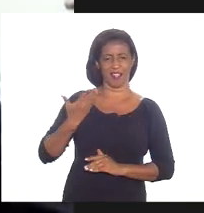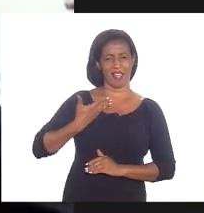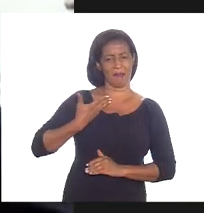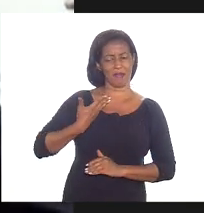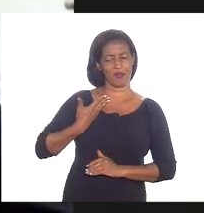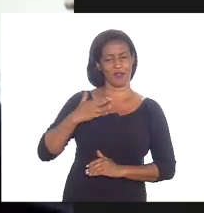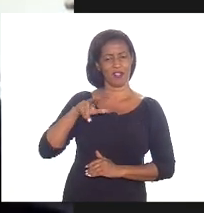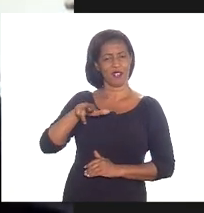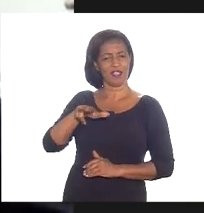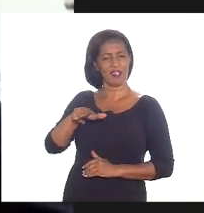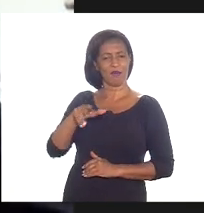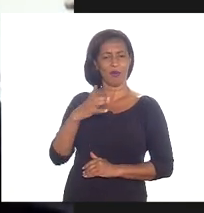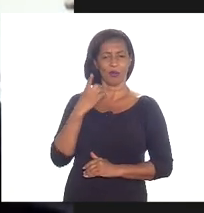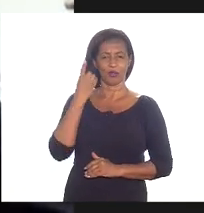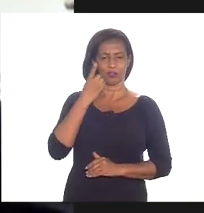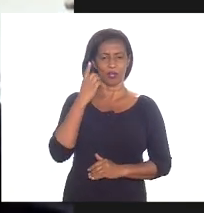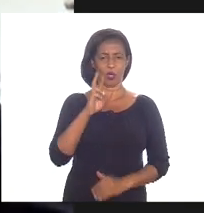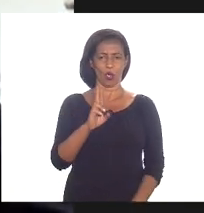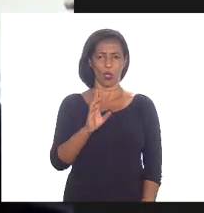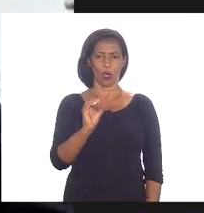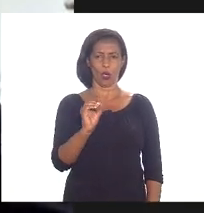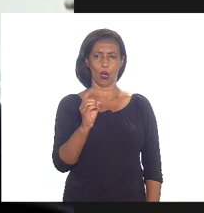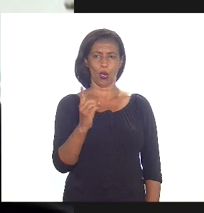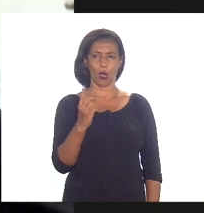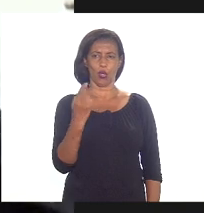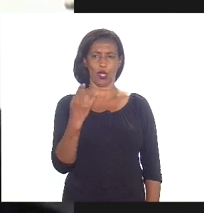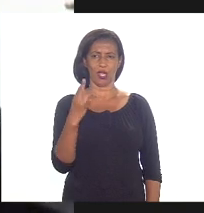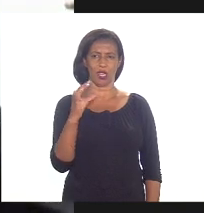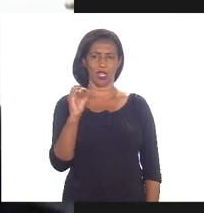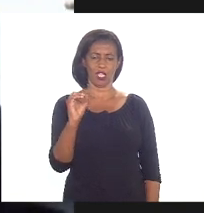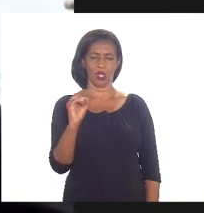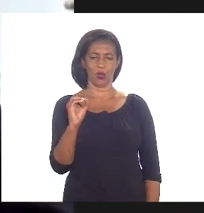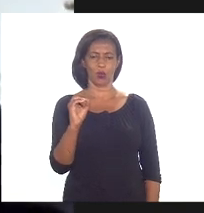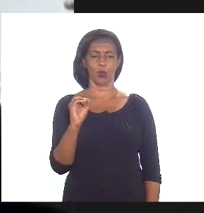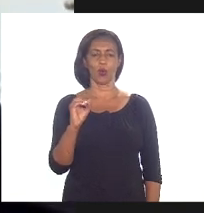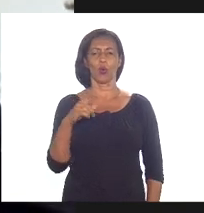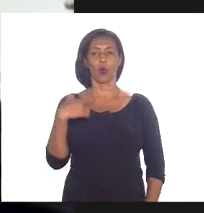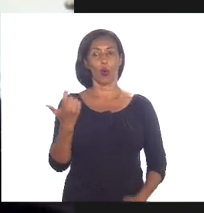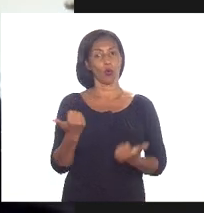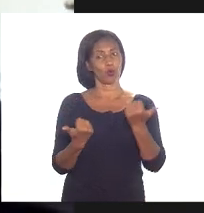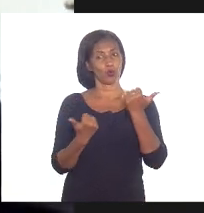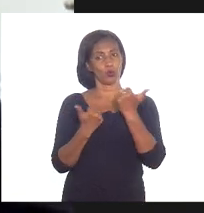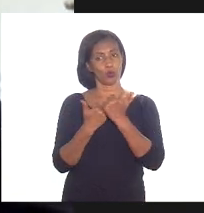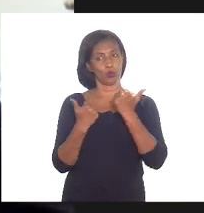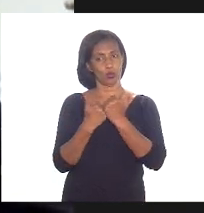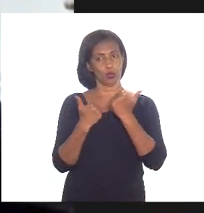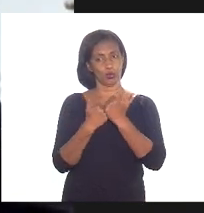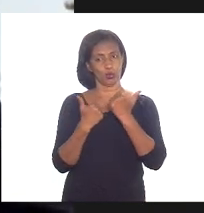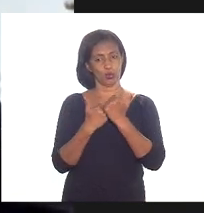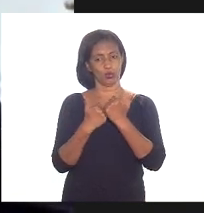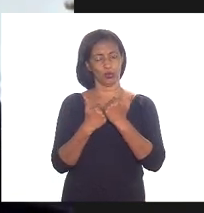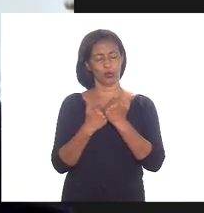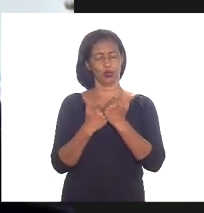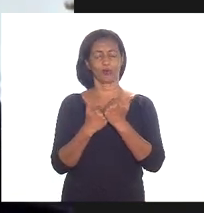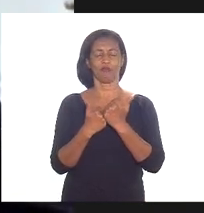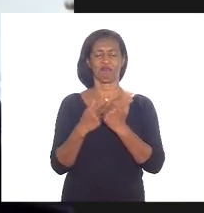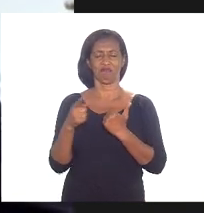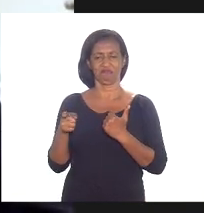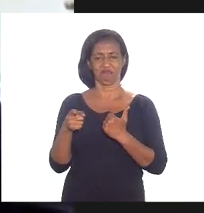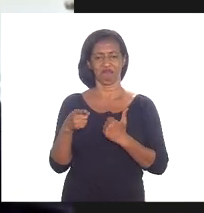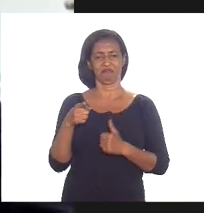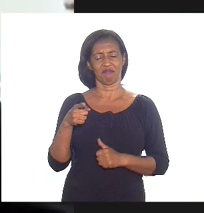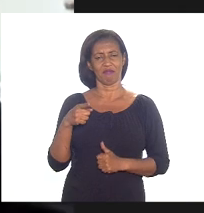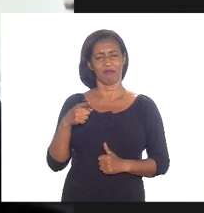irmão, deputado Rodrigo Bacelar, como corregedor substituto. Uma pessoa